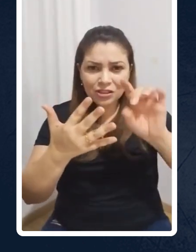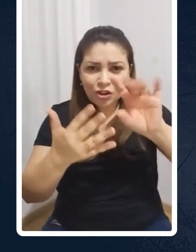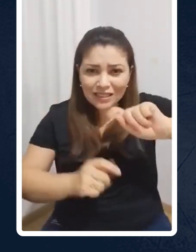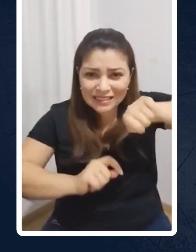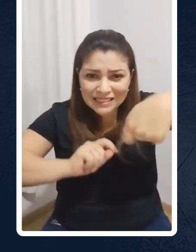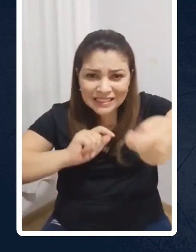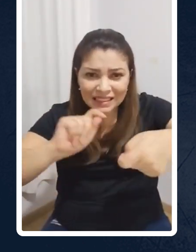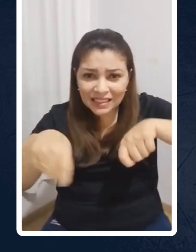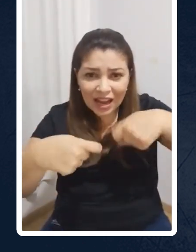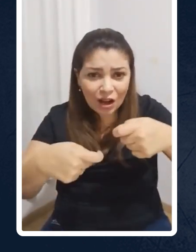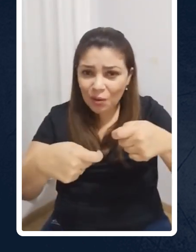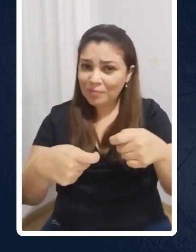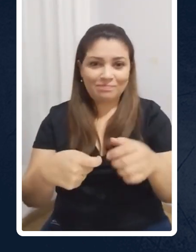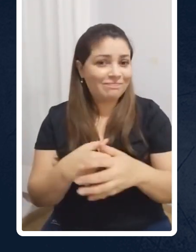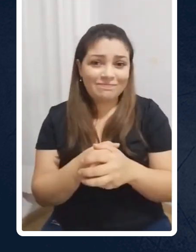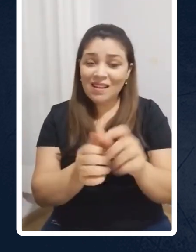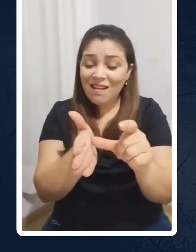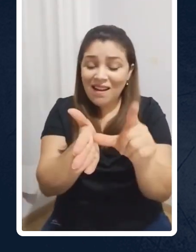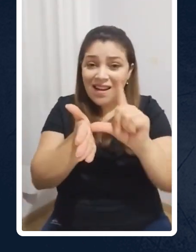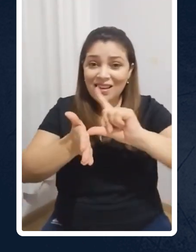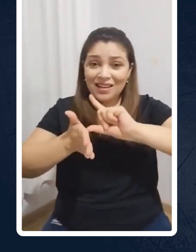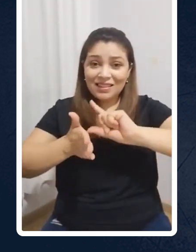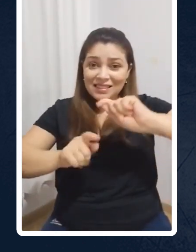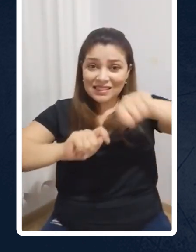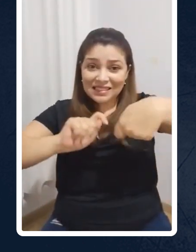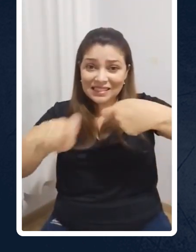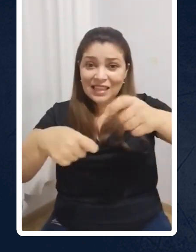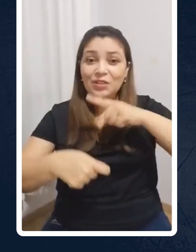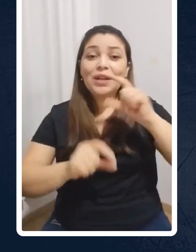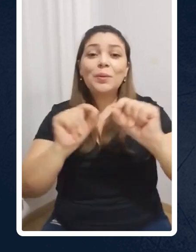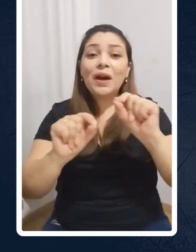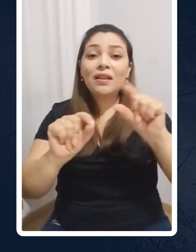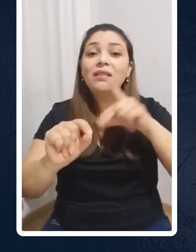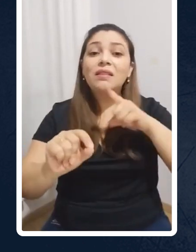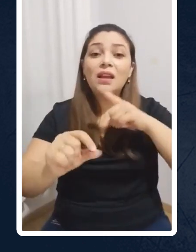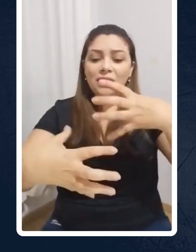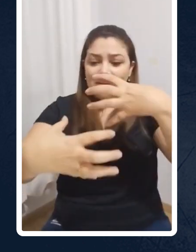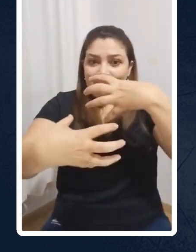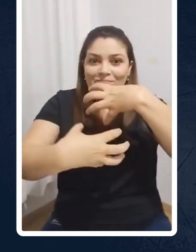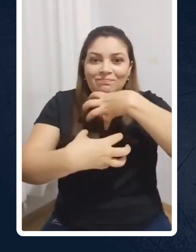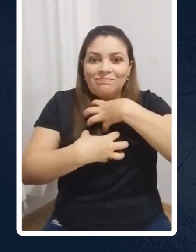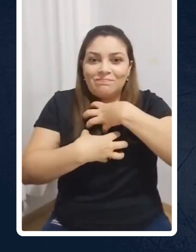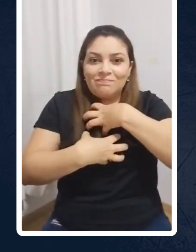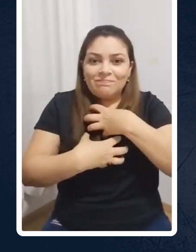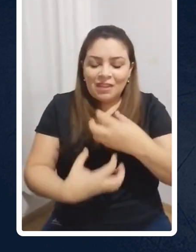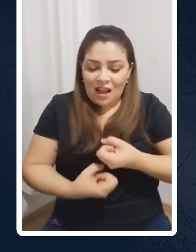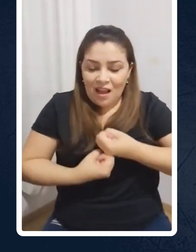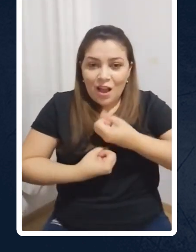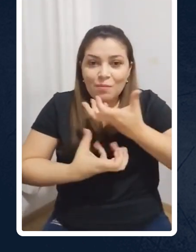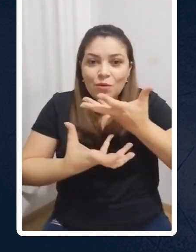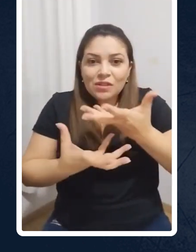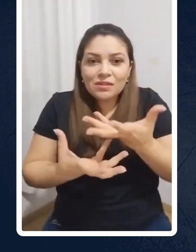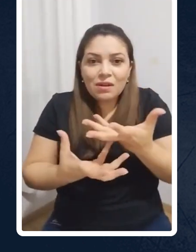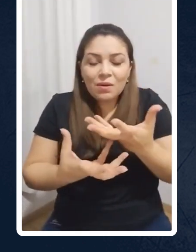Antes do sinal, tem o sentimento, a emoção, o pensamento, que